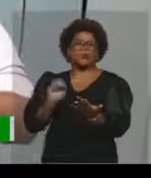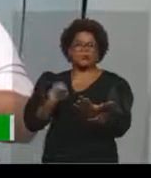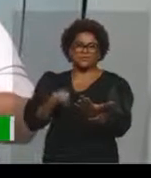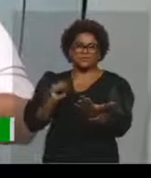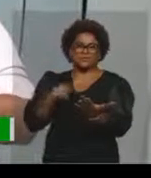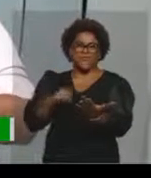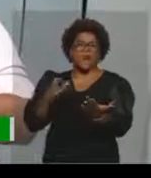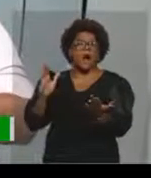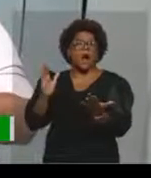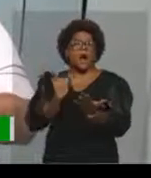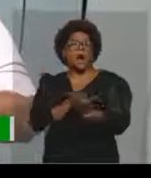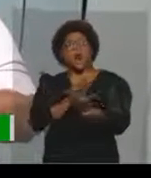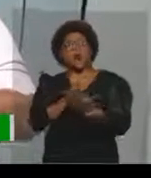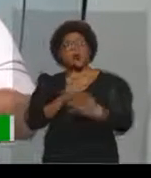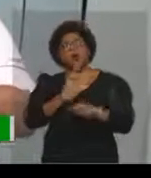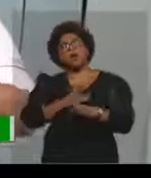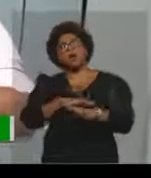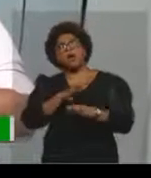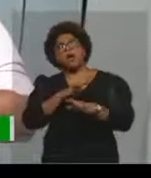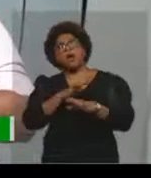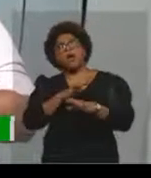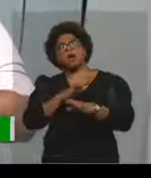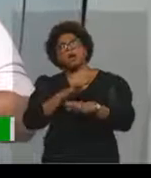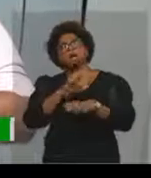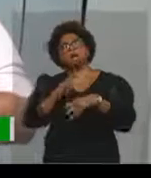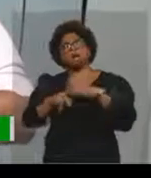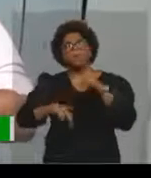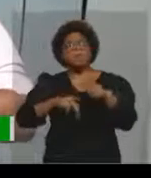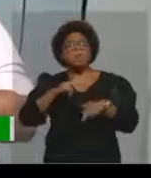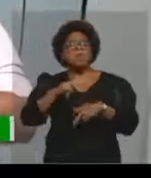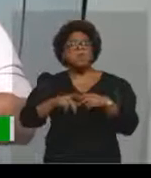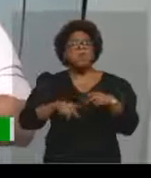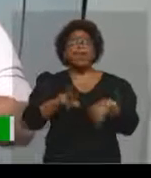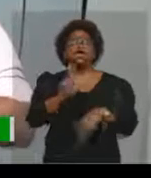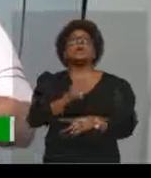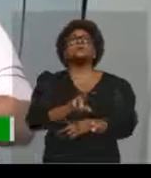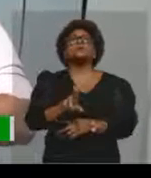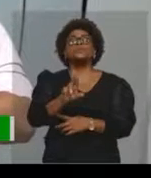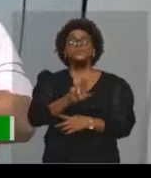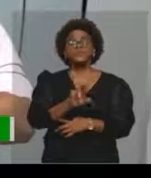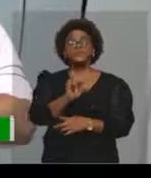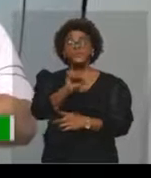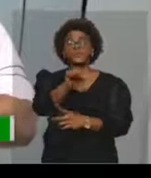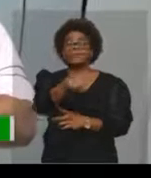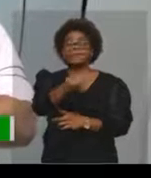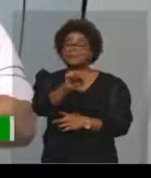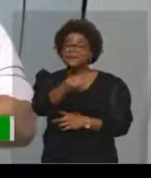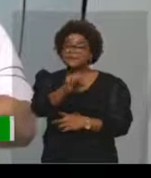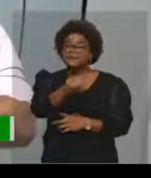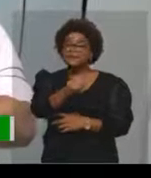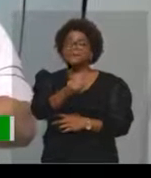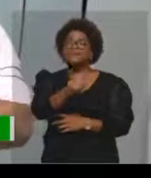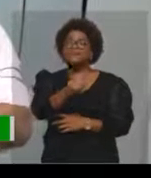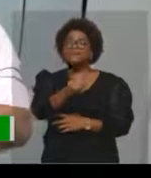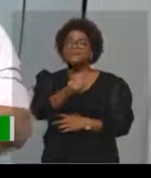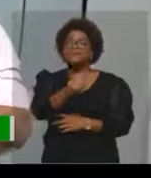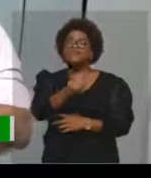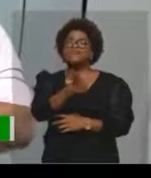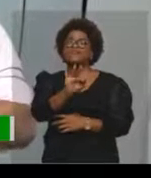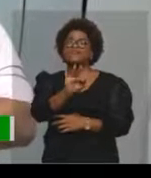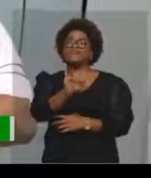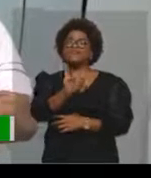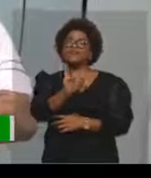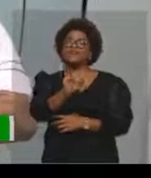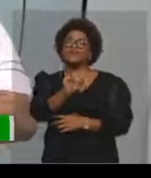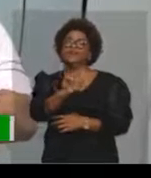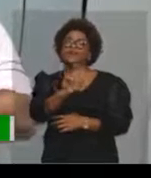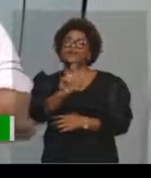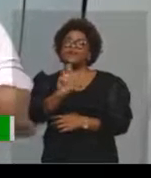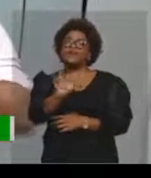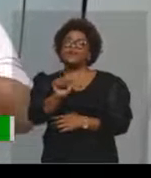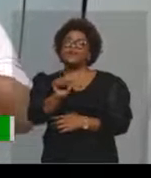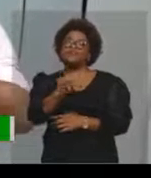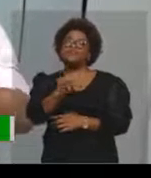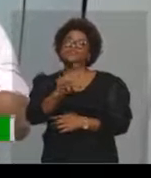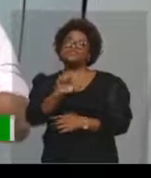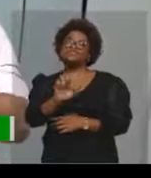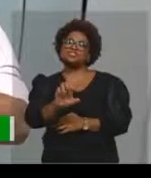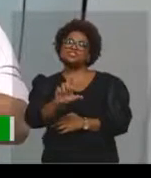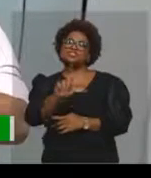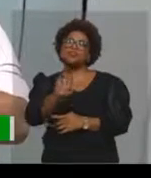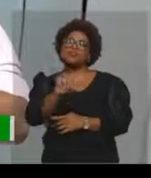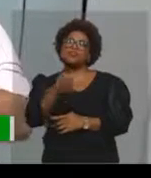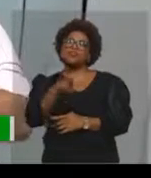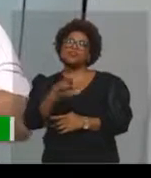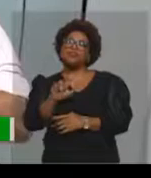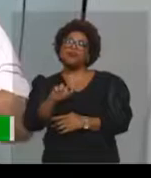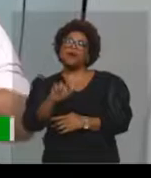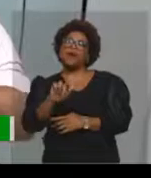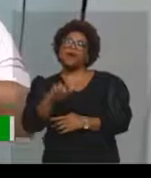são mais populares, que eles utilizam, sim, muito de figuras de linguagem. Então, a gente tem a metáfora